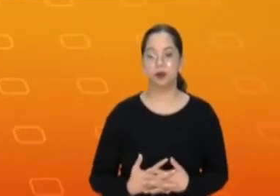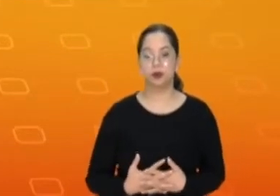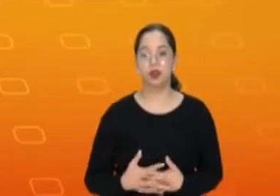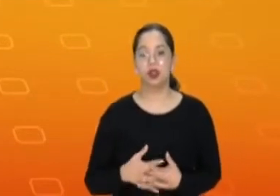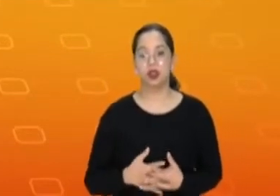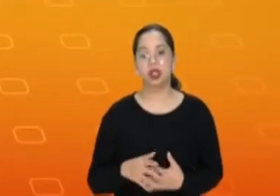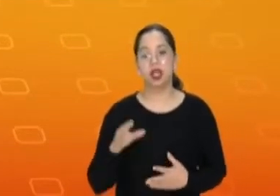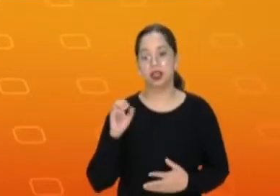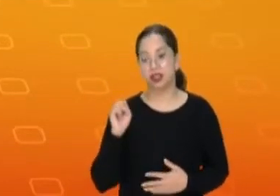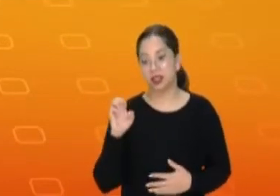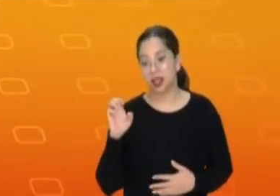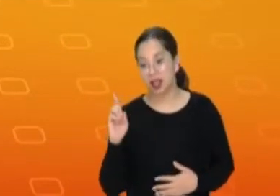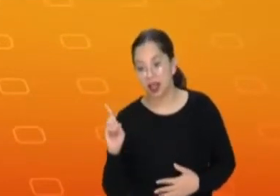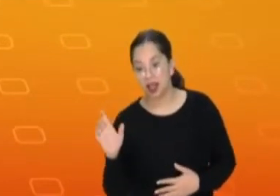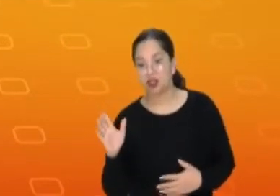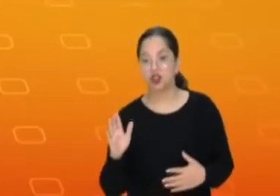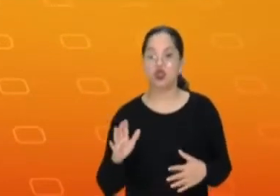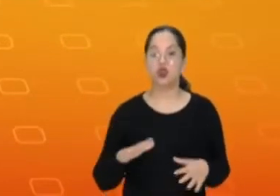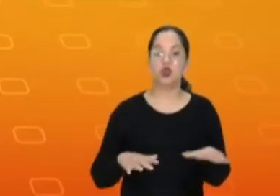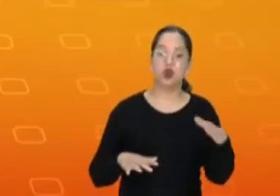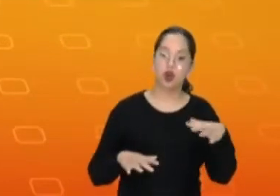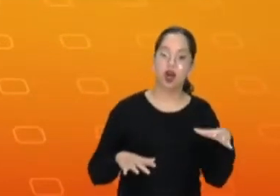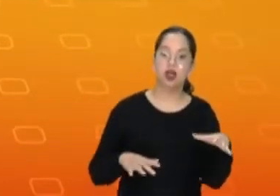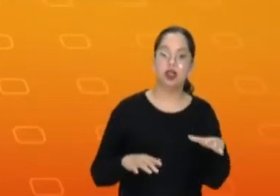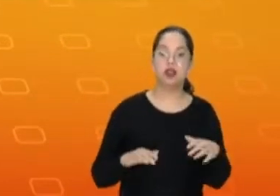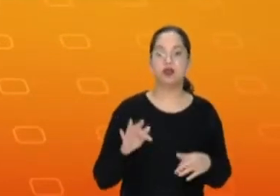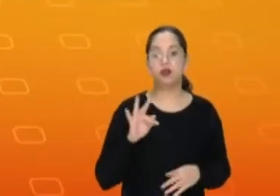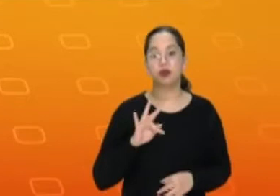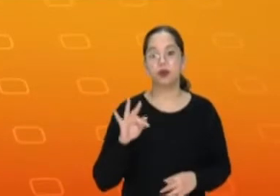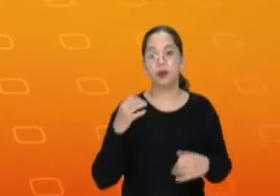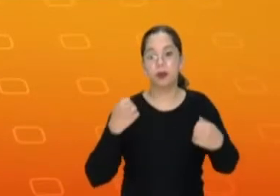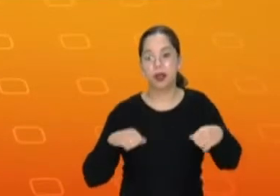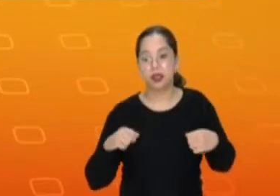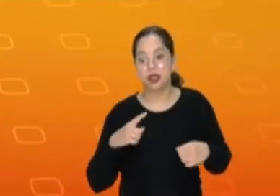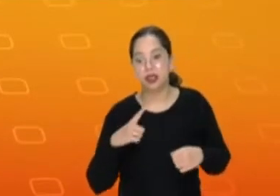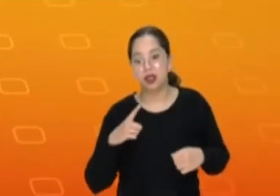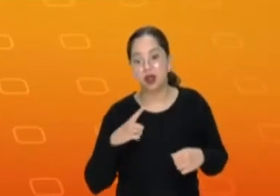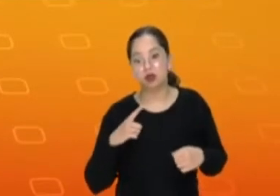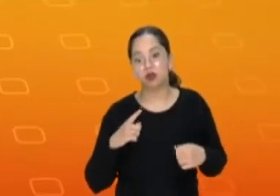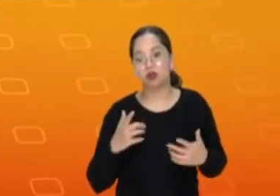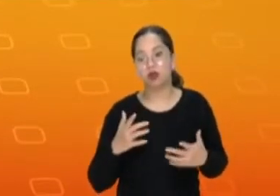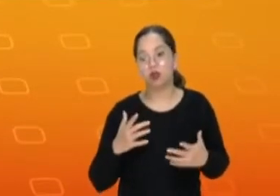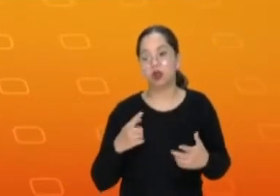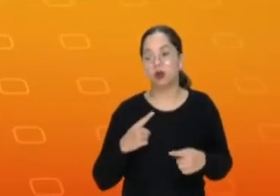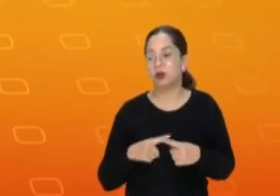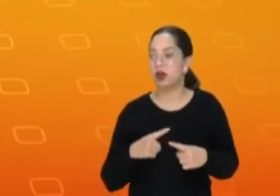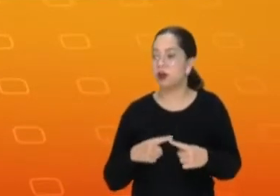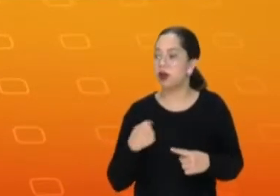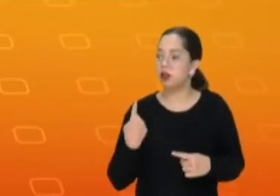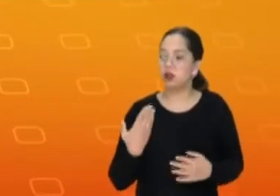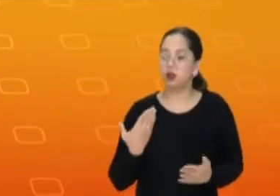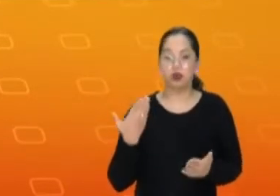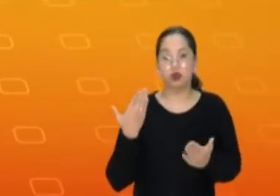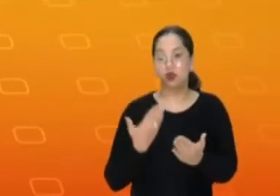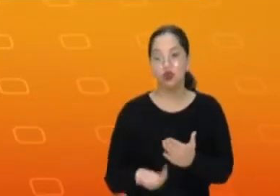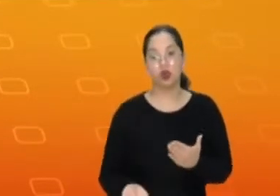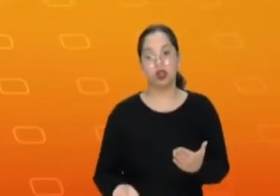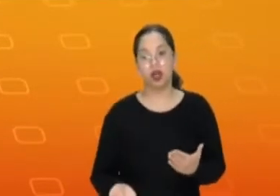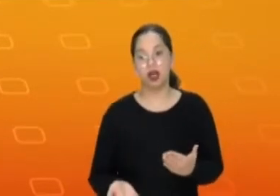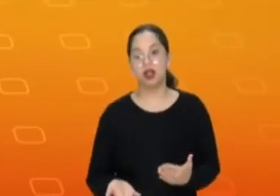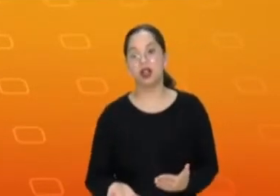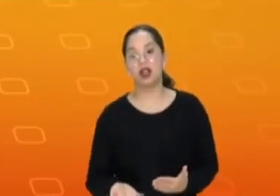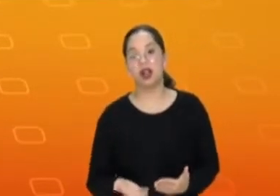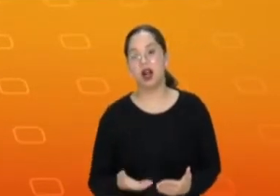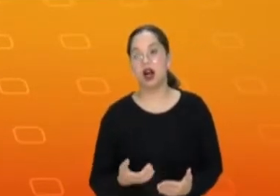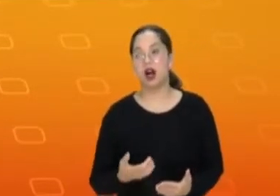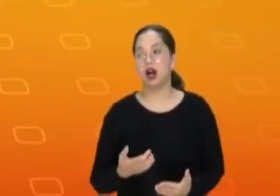da USP, Mackenzie, acho que tem que ter uma ação para que a gente não perca a nossa fonte